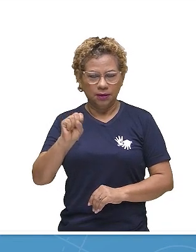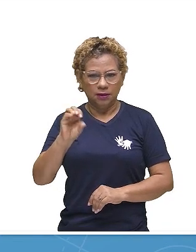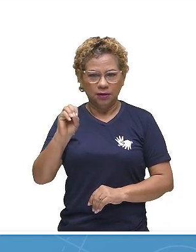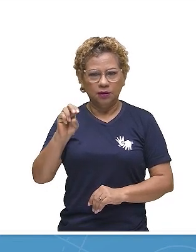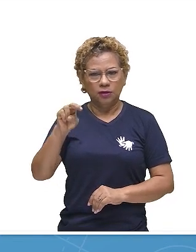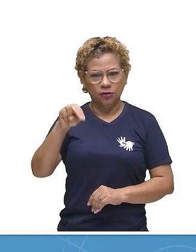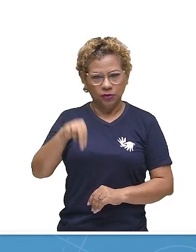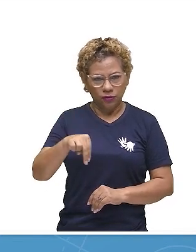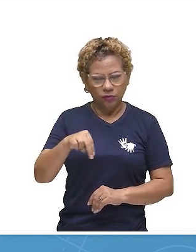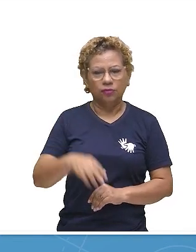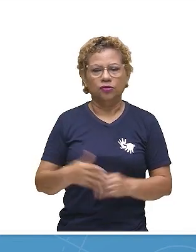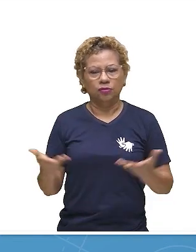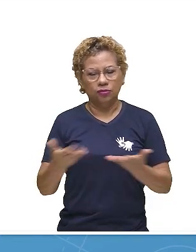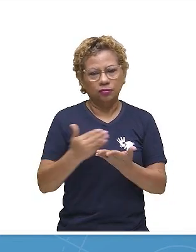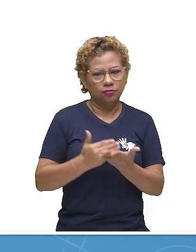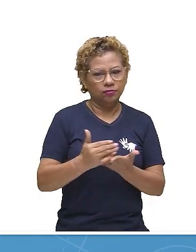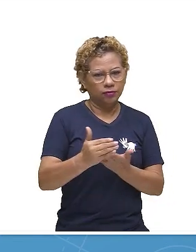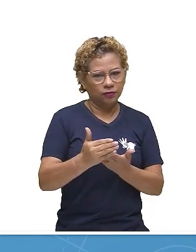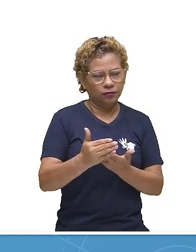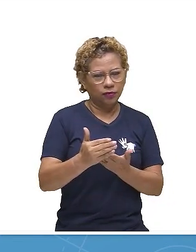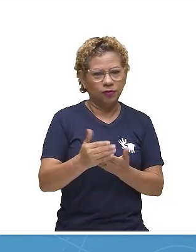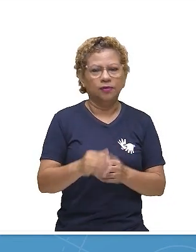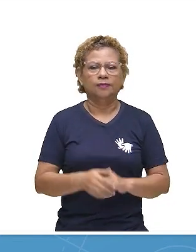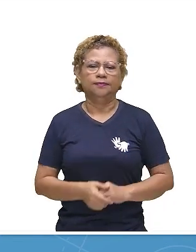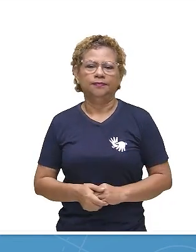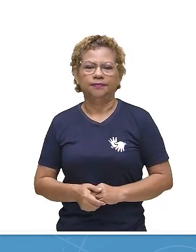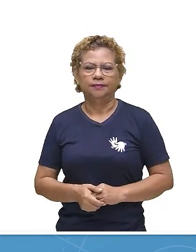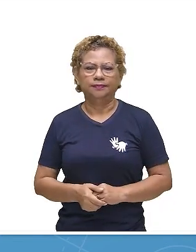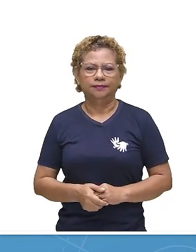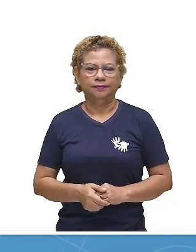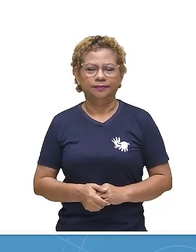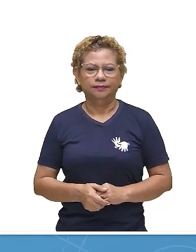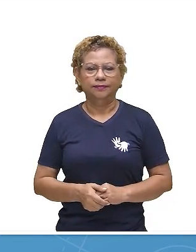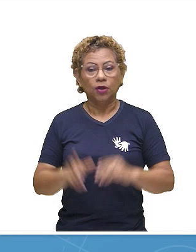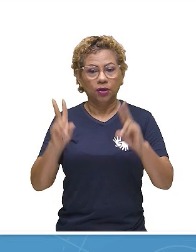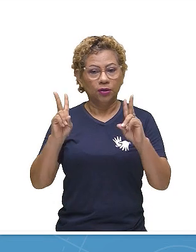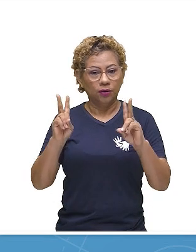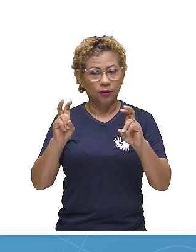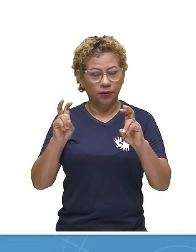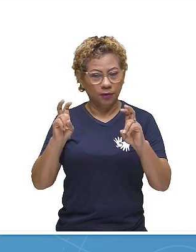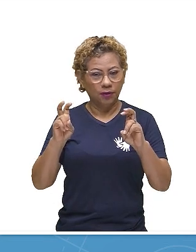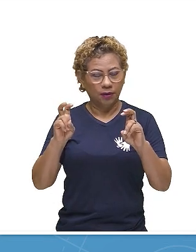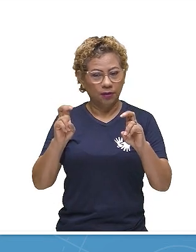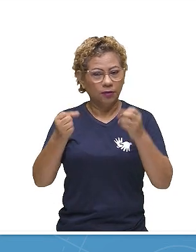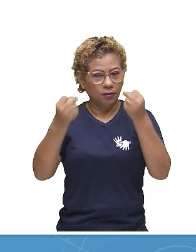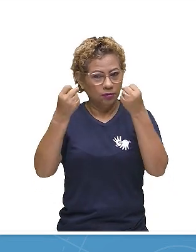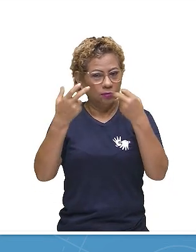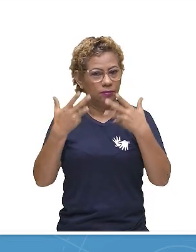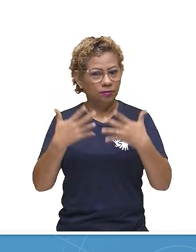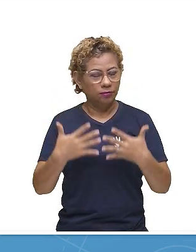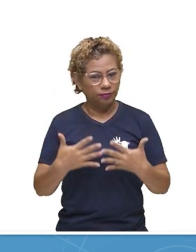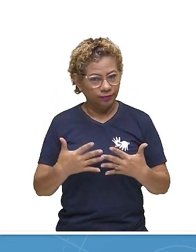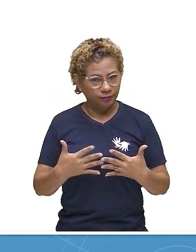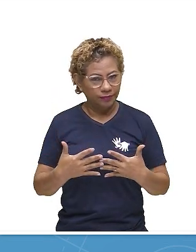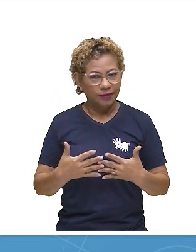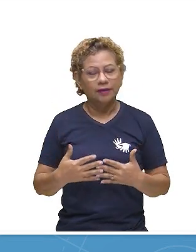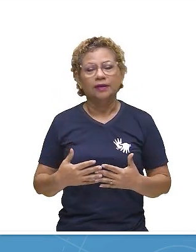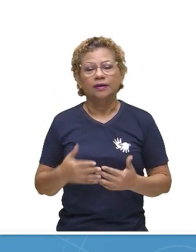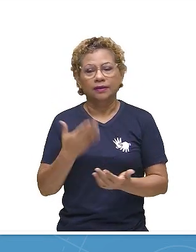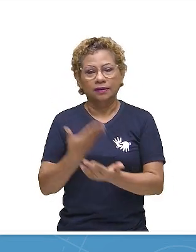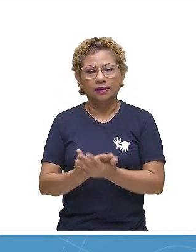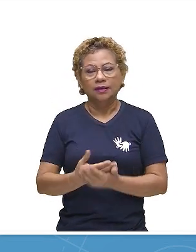nossa aula de hoje. O que nós temos para hoje? Hoje nós temos a aula de número